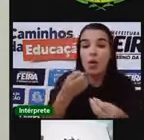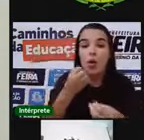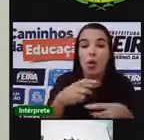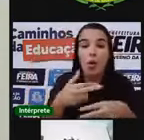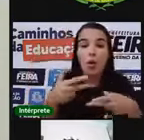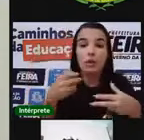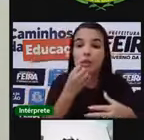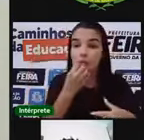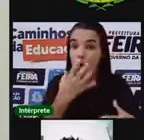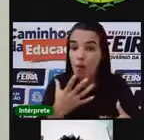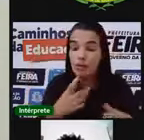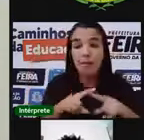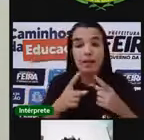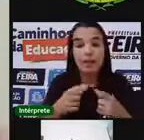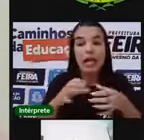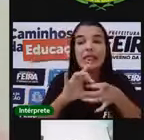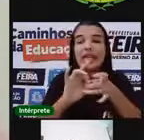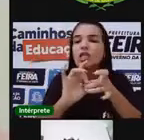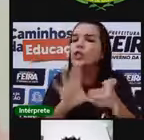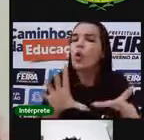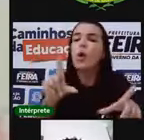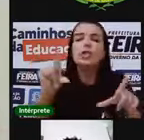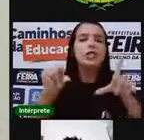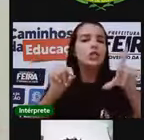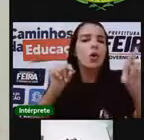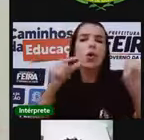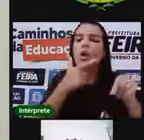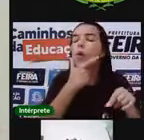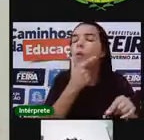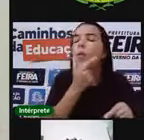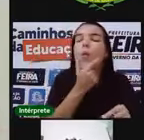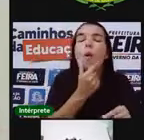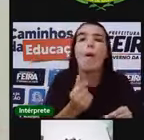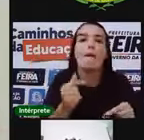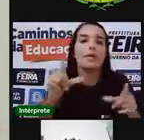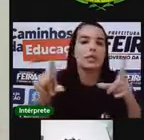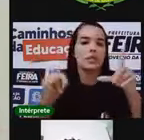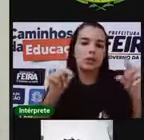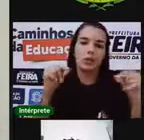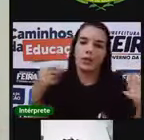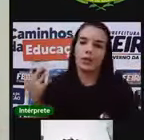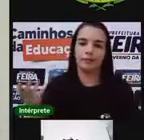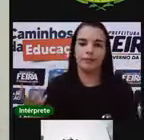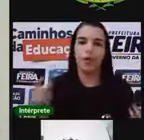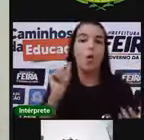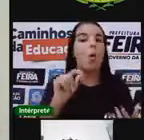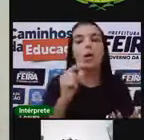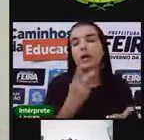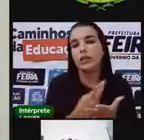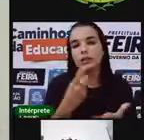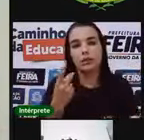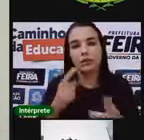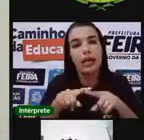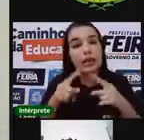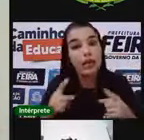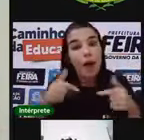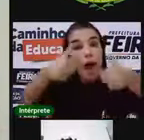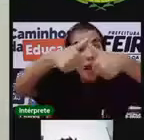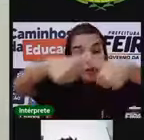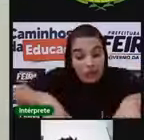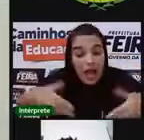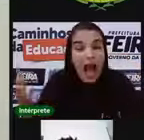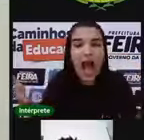escolhas para os homens. Isso independente de religião, deixou as escolhas para os homens. Então, estar aqui falando